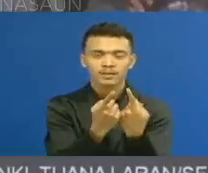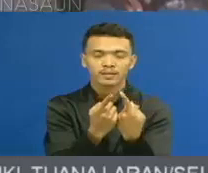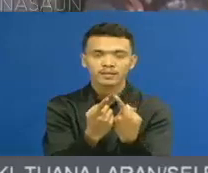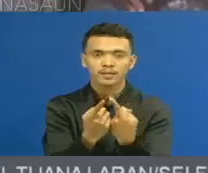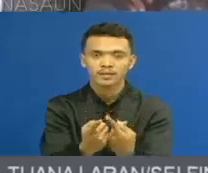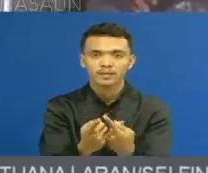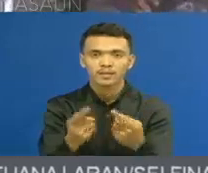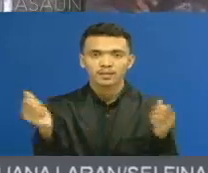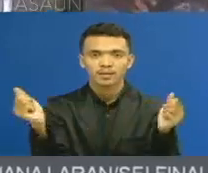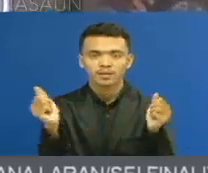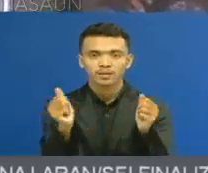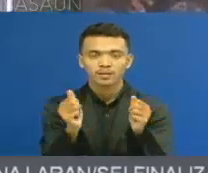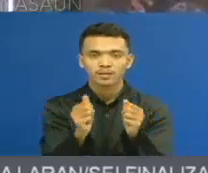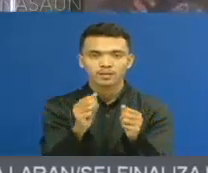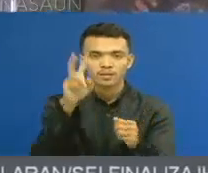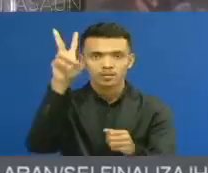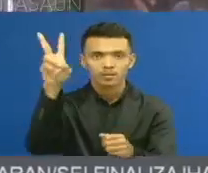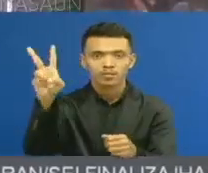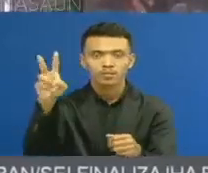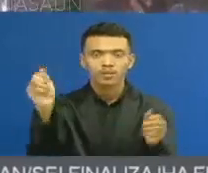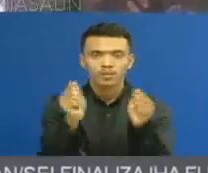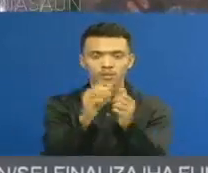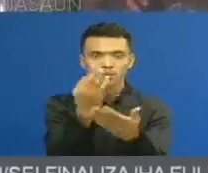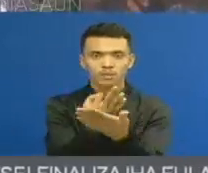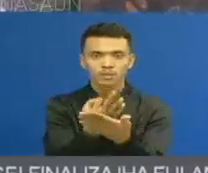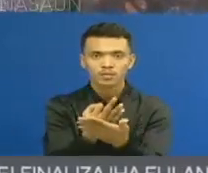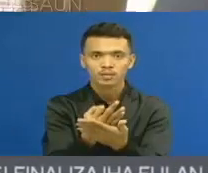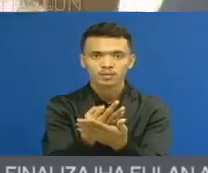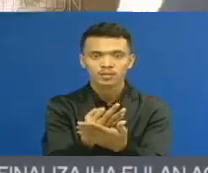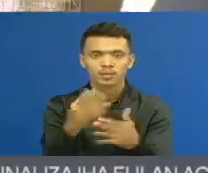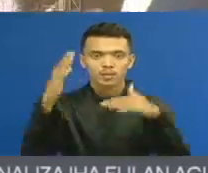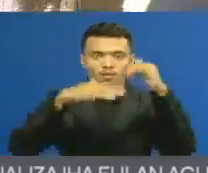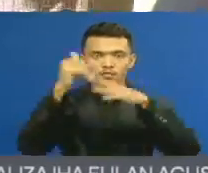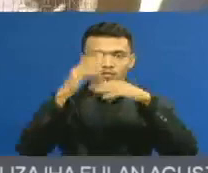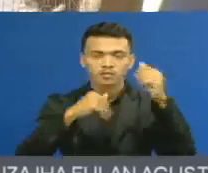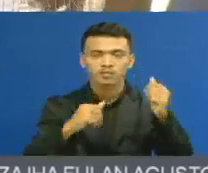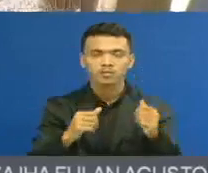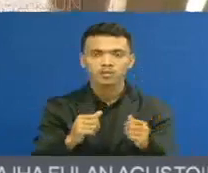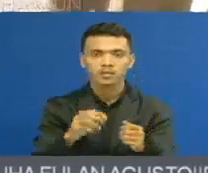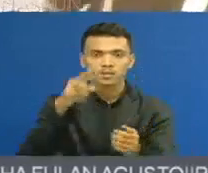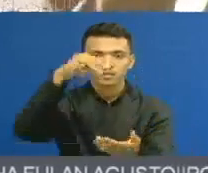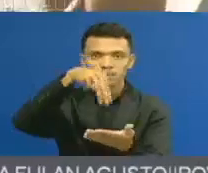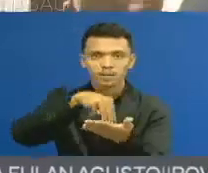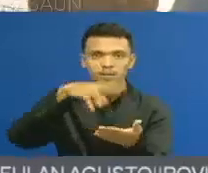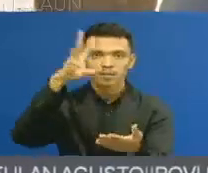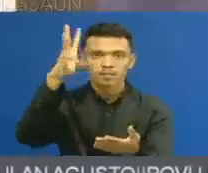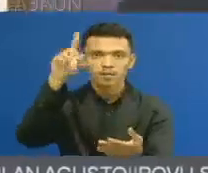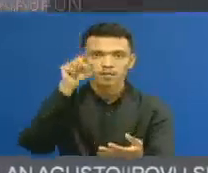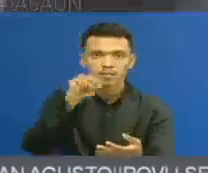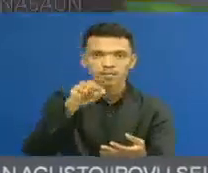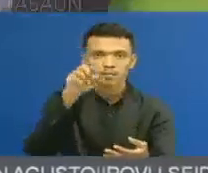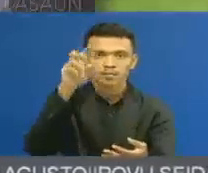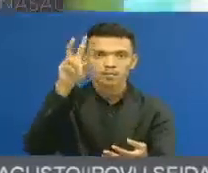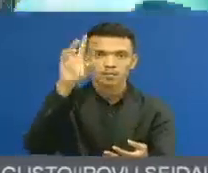Construction. Hopete Wizaya Karyawika ho orçamento husi fundos infraestrutura dólar americano milhão nen ponto